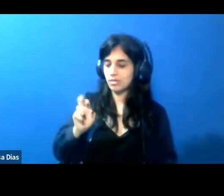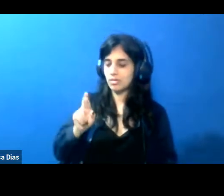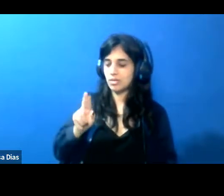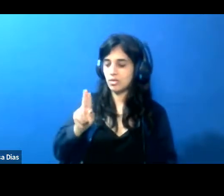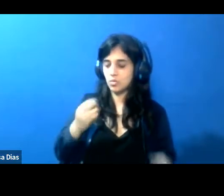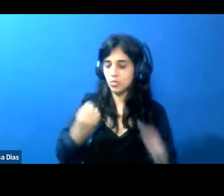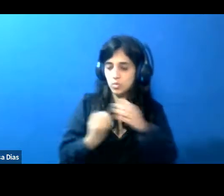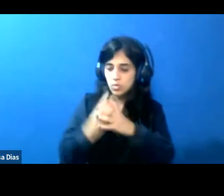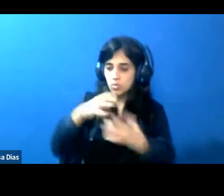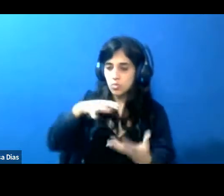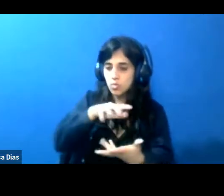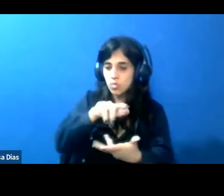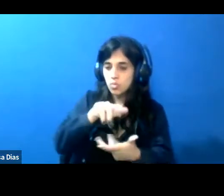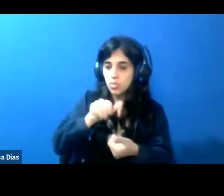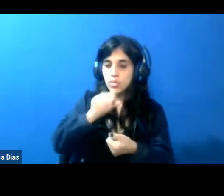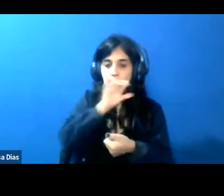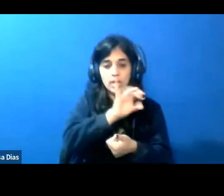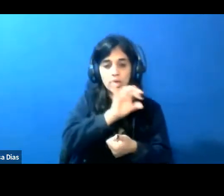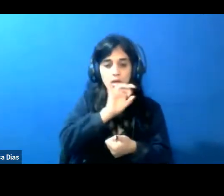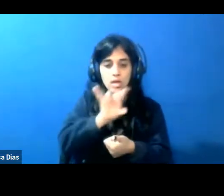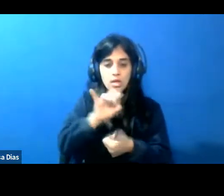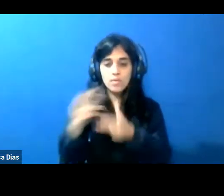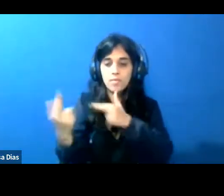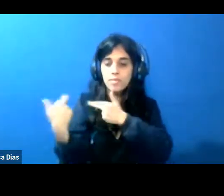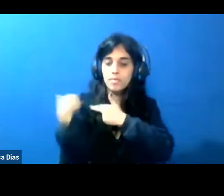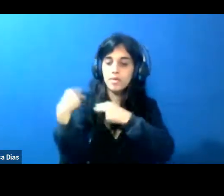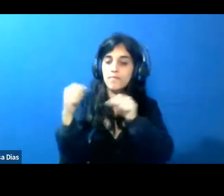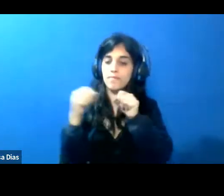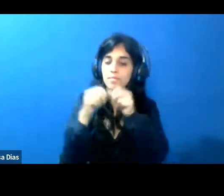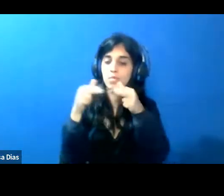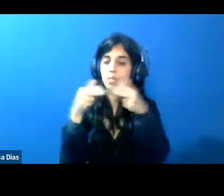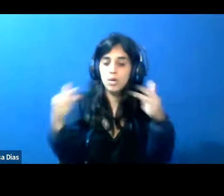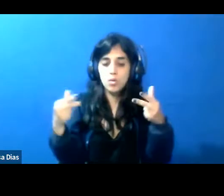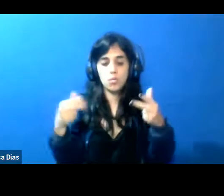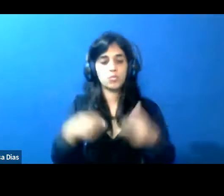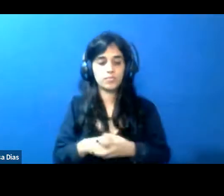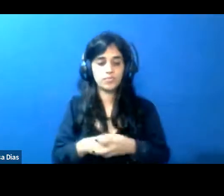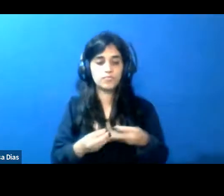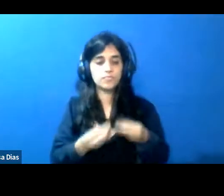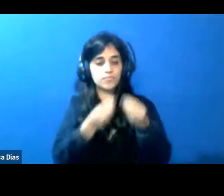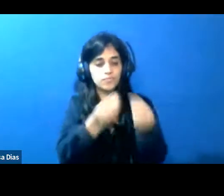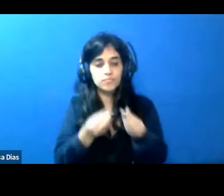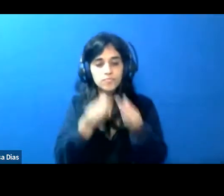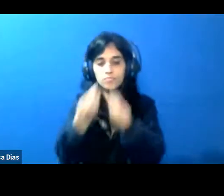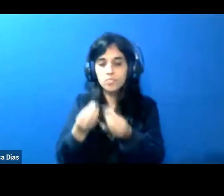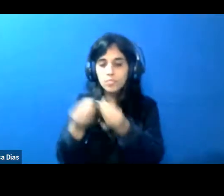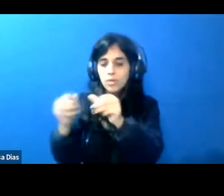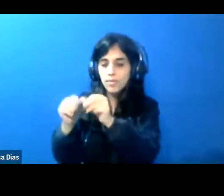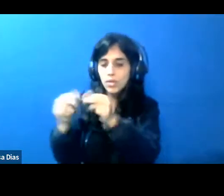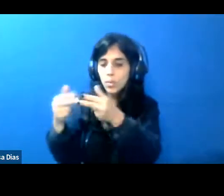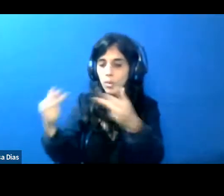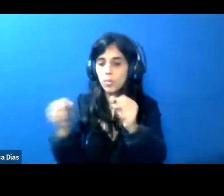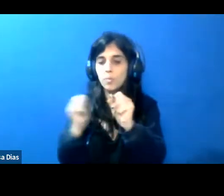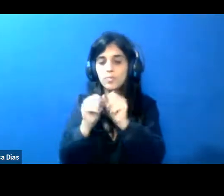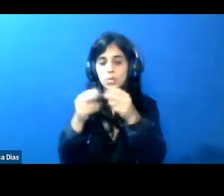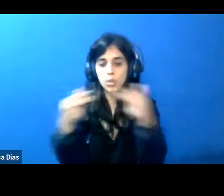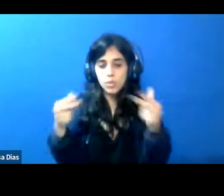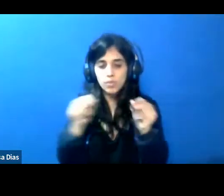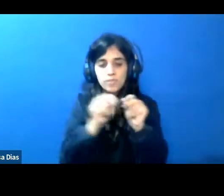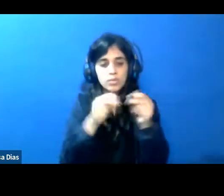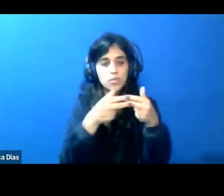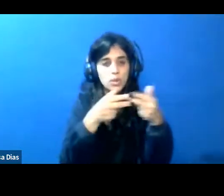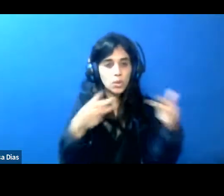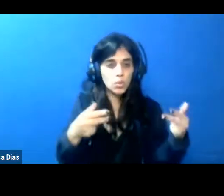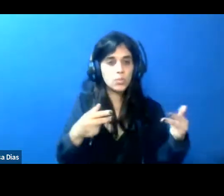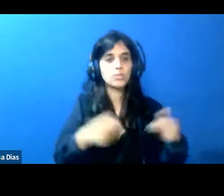e deu a função para cada um, né? E aí, pensando na nossa função como seres humanos, a gente